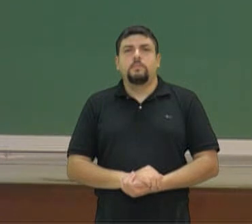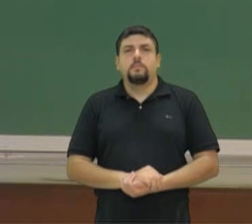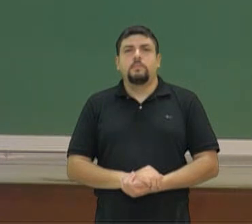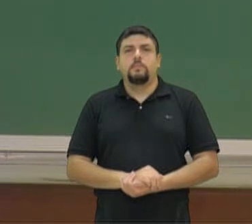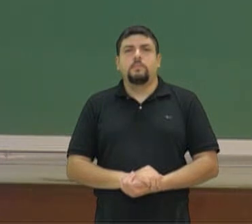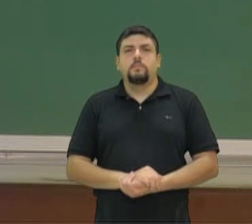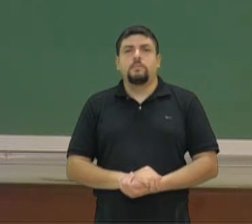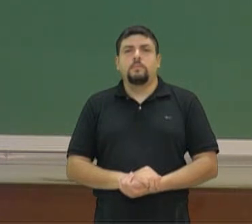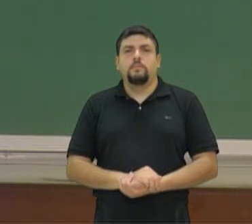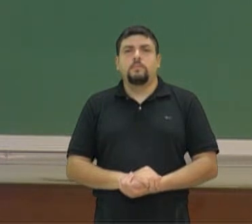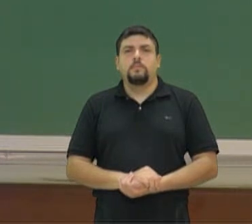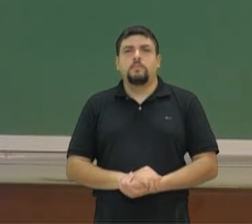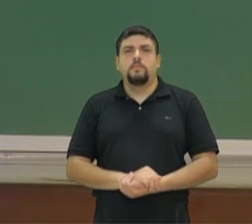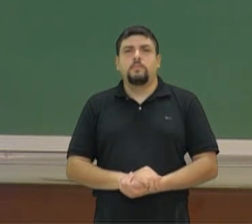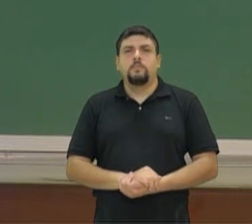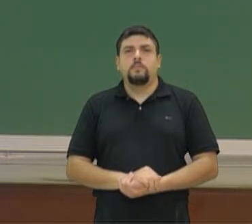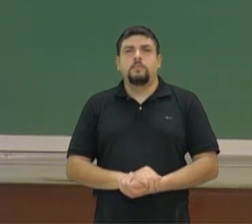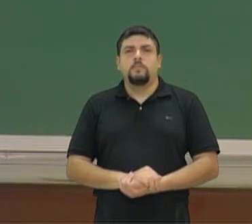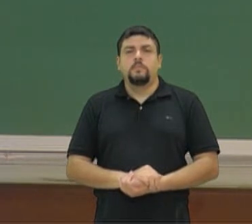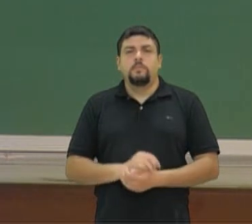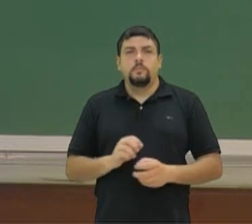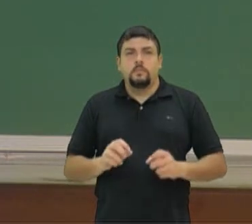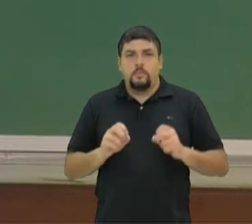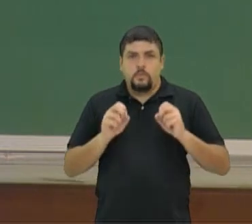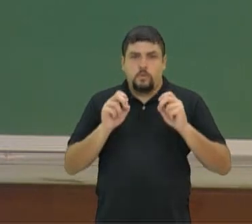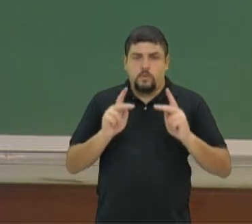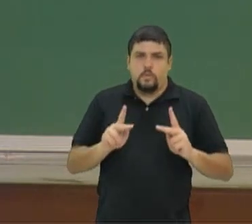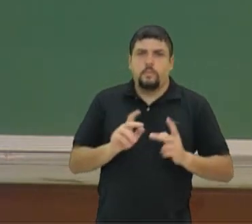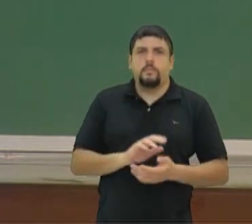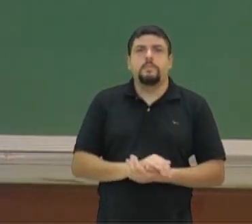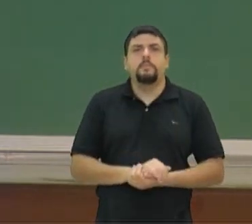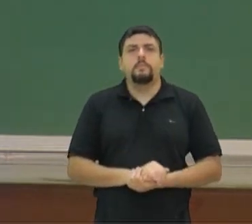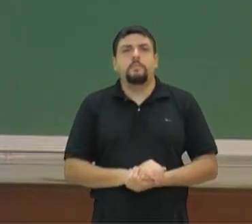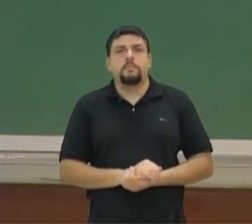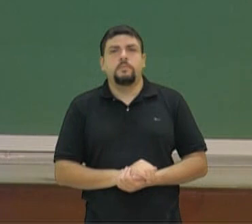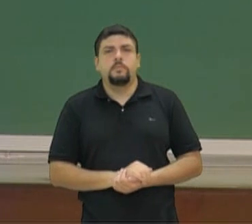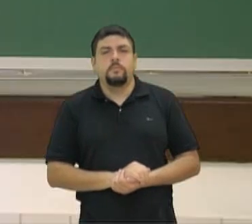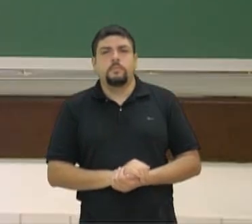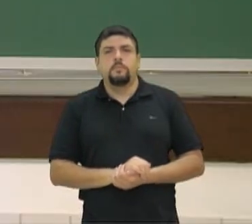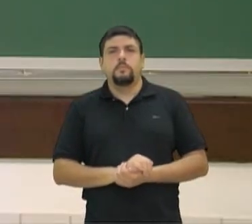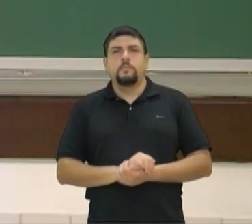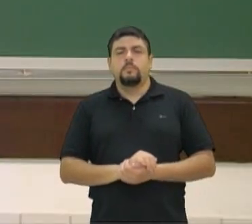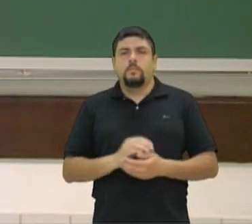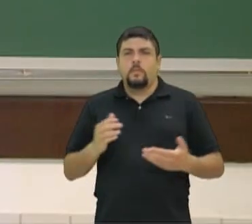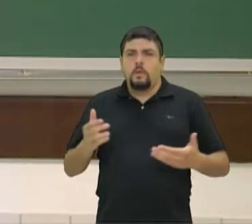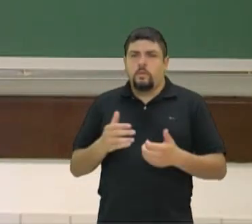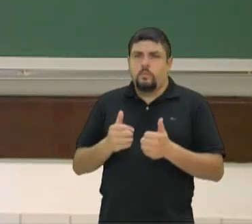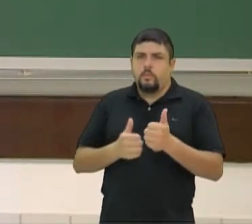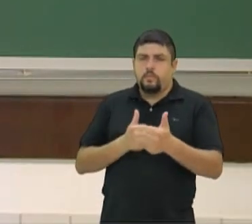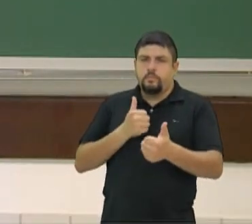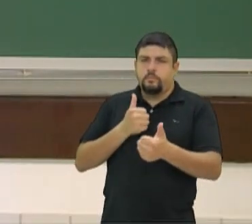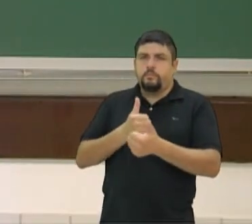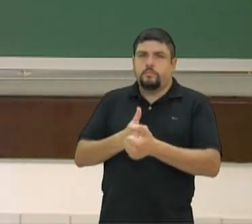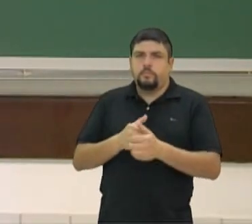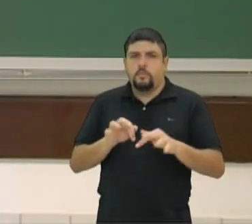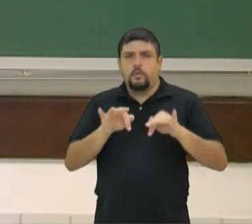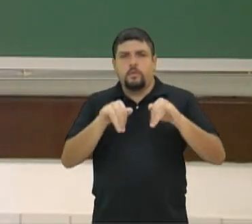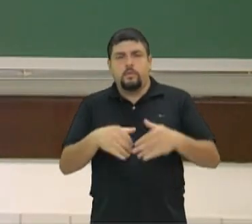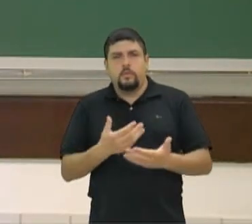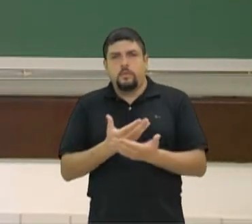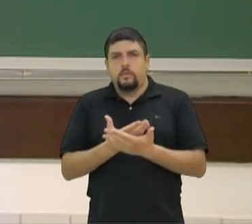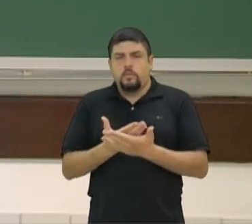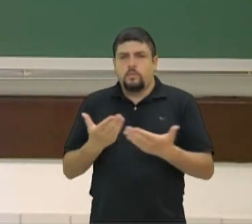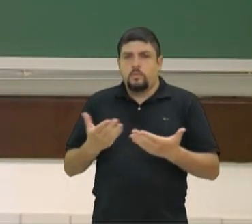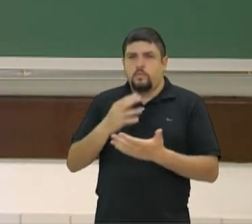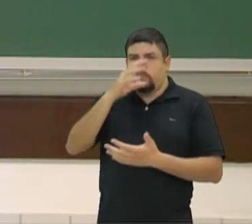sobre 12. Tudo bem, turma? Entendido? Caminhando para o final, então, o que a gente trabalhou no dia de